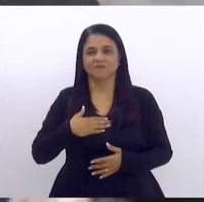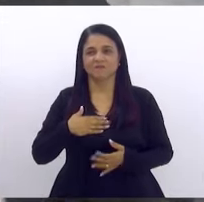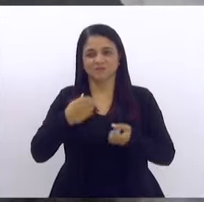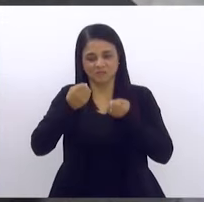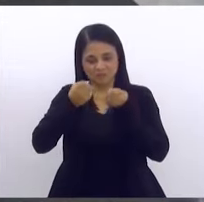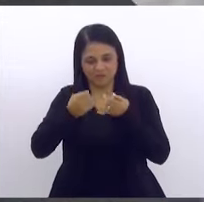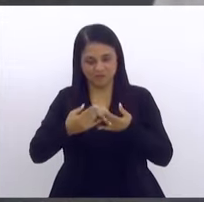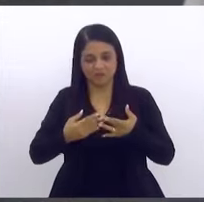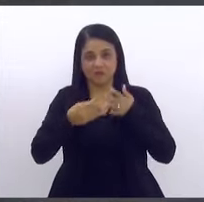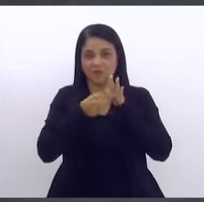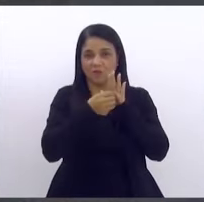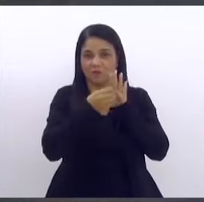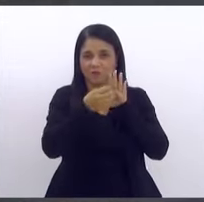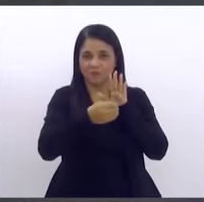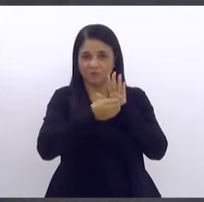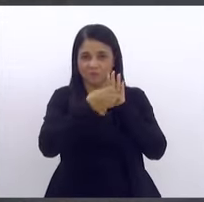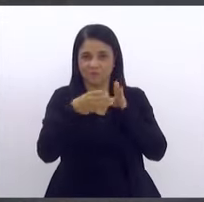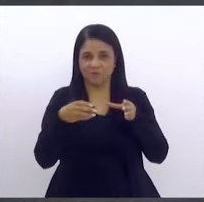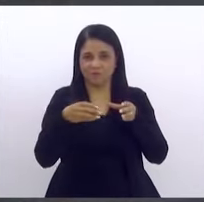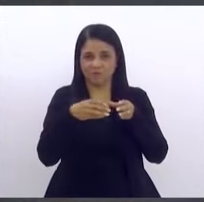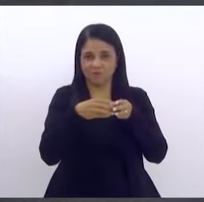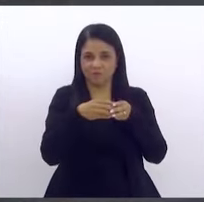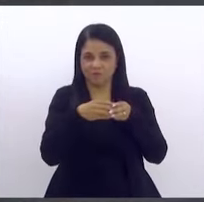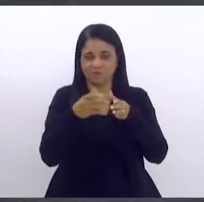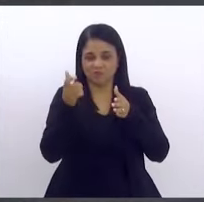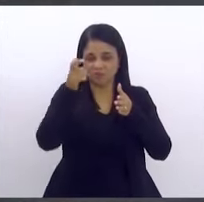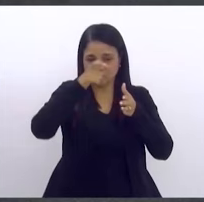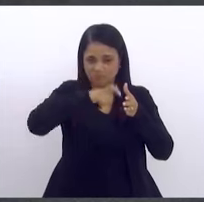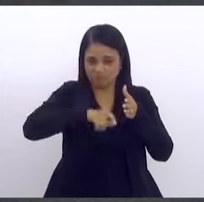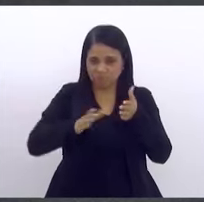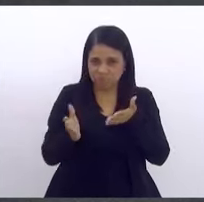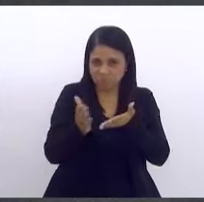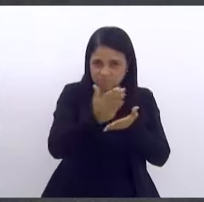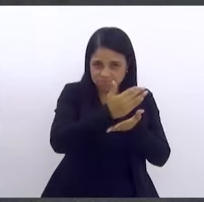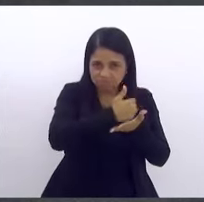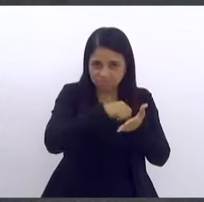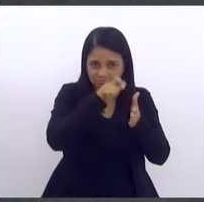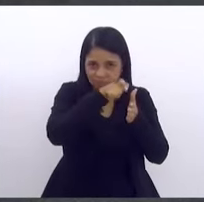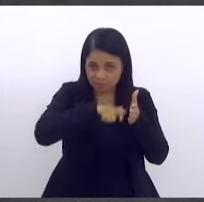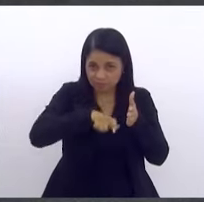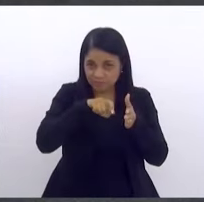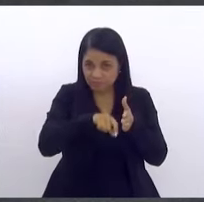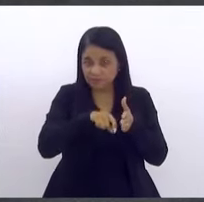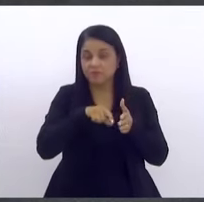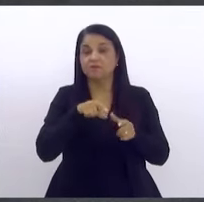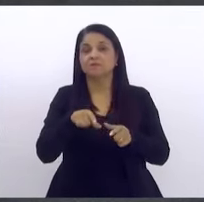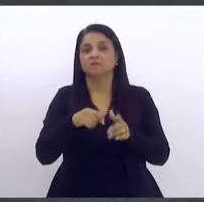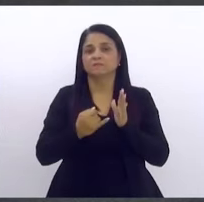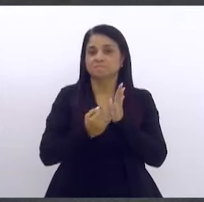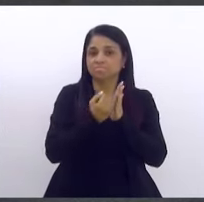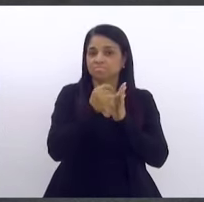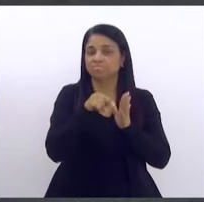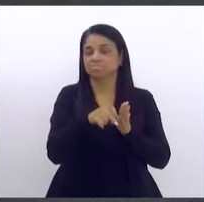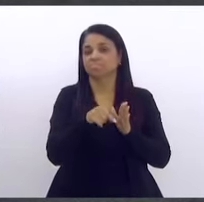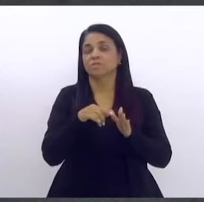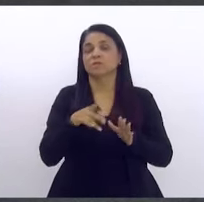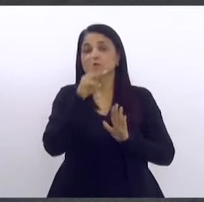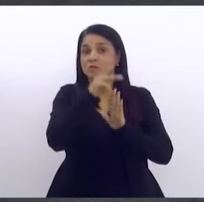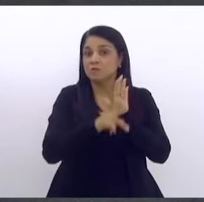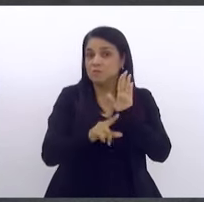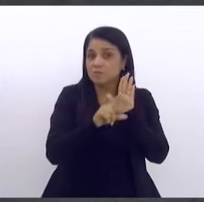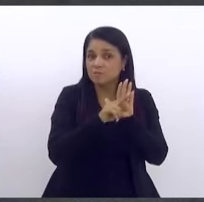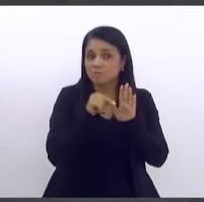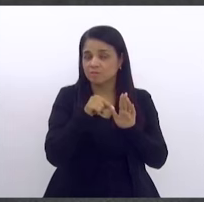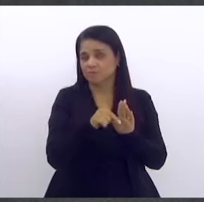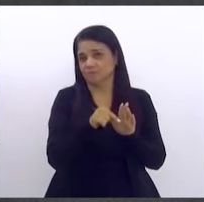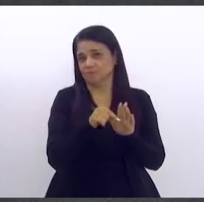o parecer da Comissão de Tributação, porque considero que esse projeto,